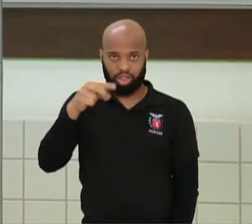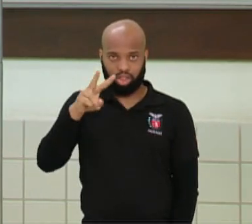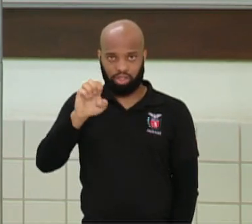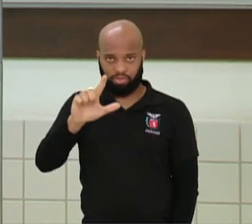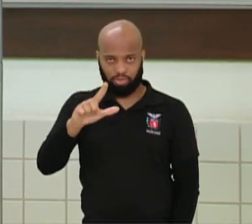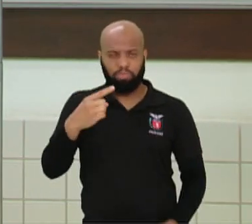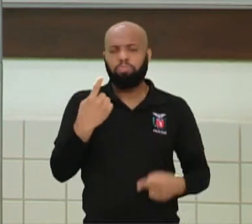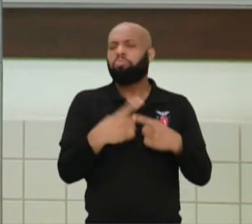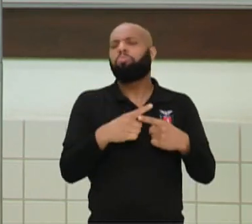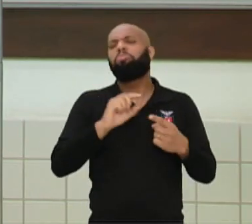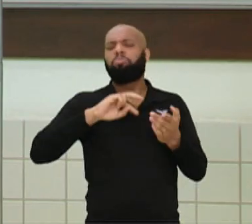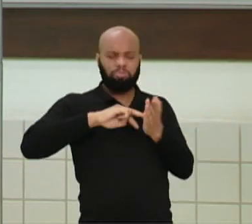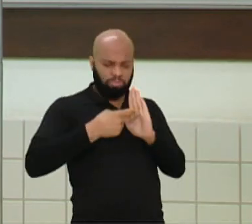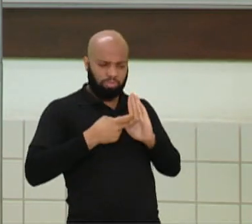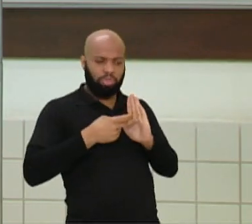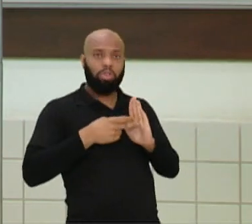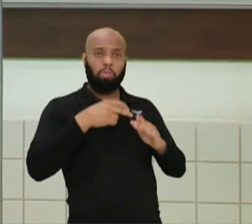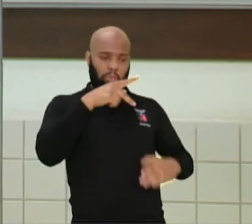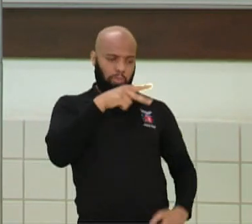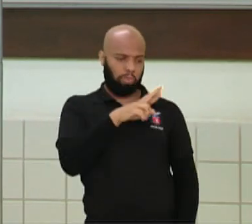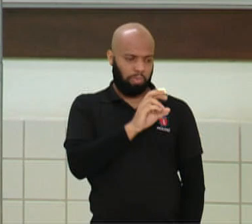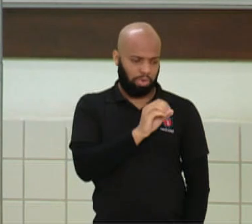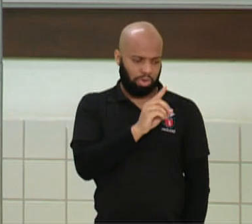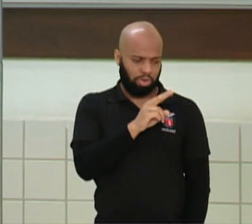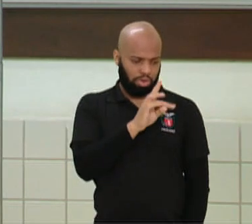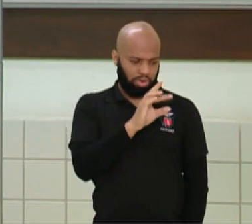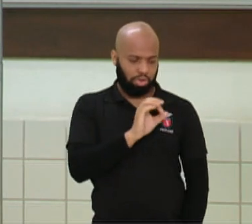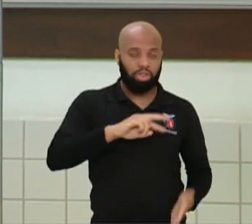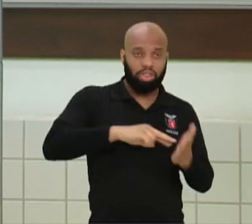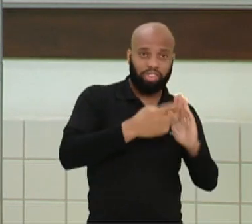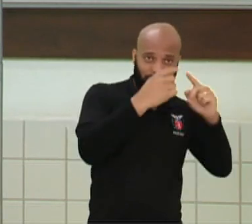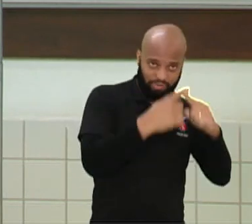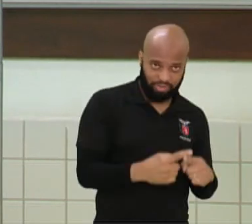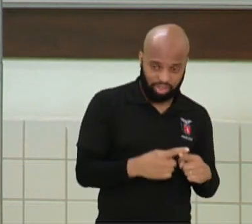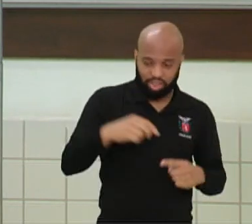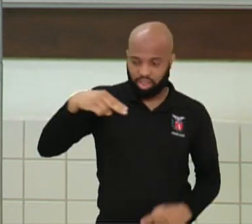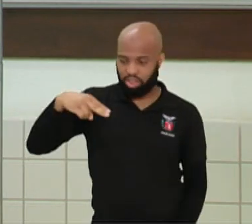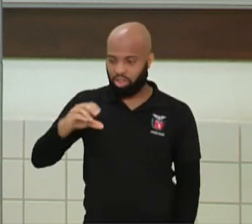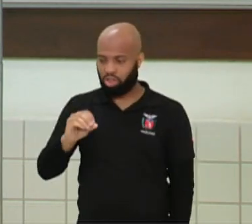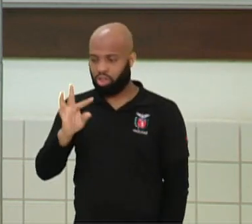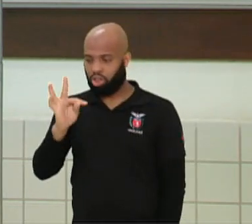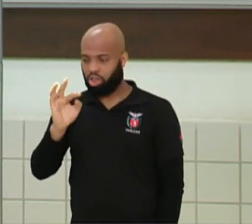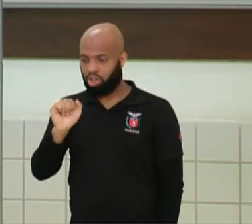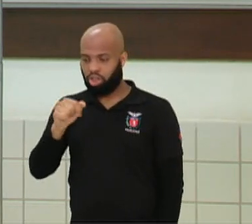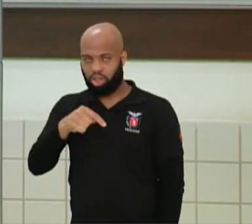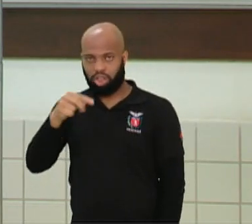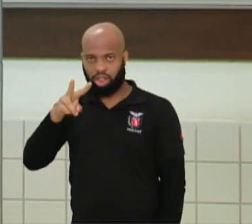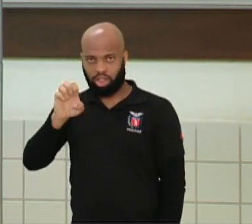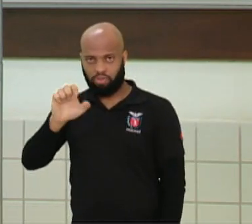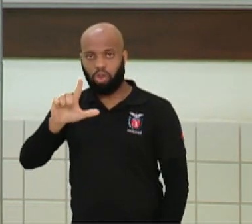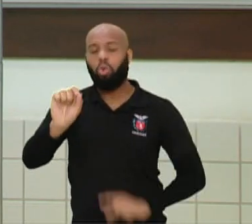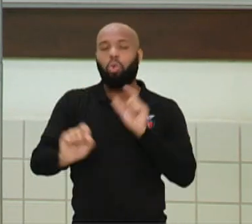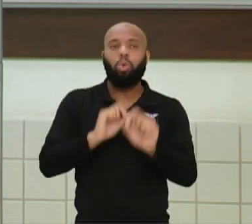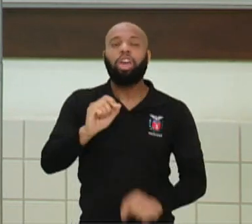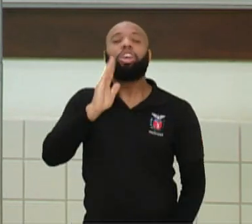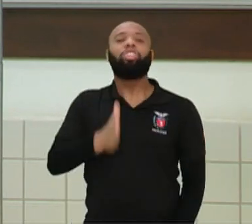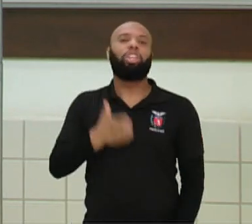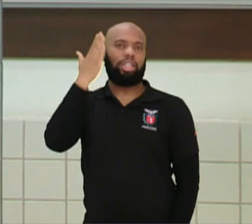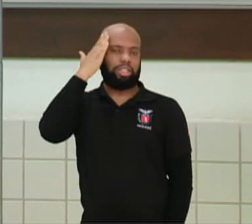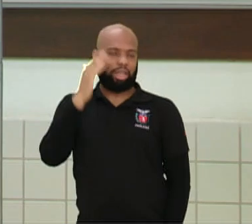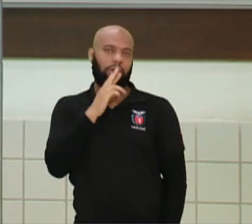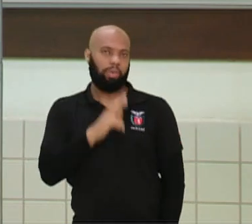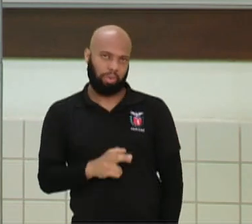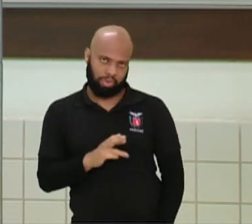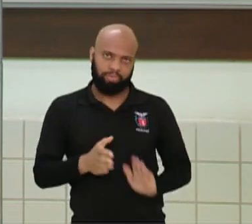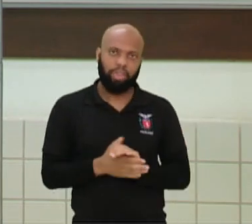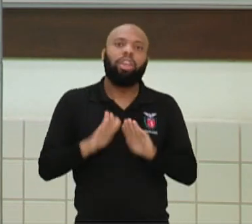de uma multiplicação. Notável é aquele resultado que a gente já conhece. Então, quando você tem uma